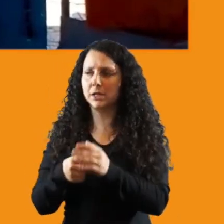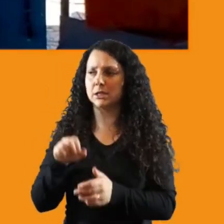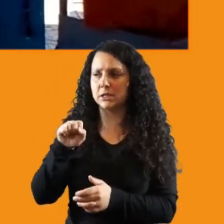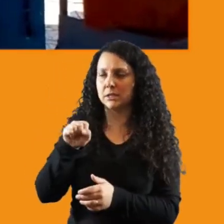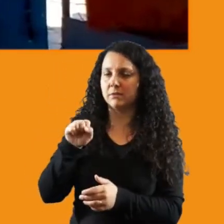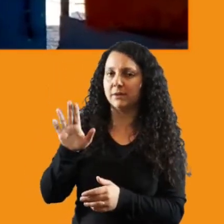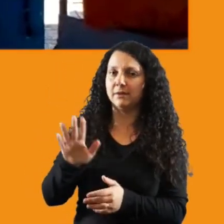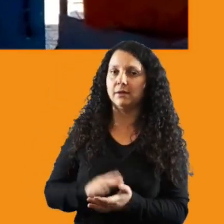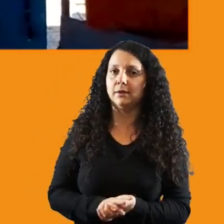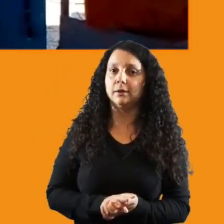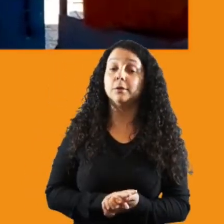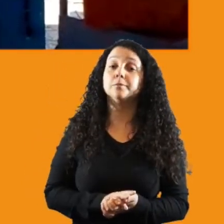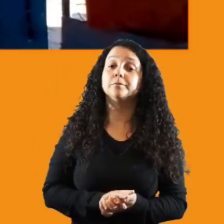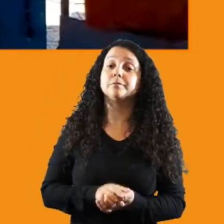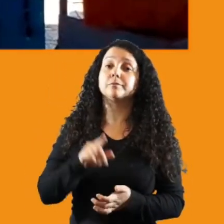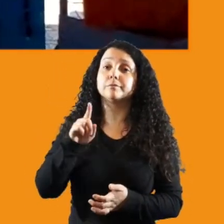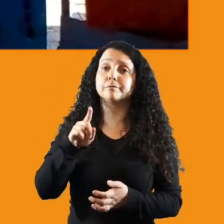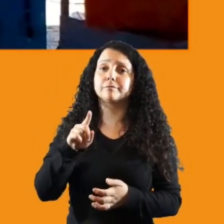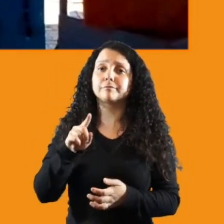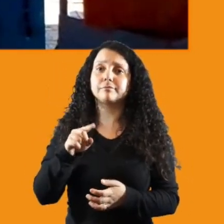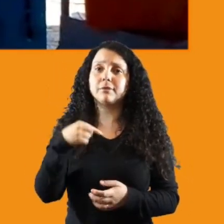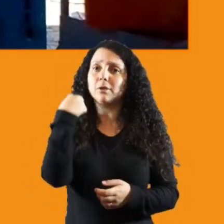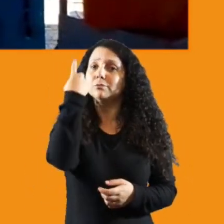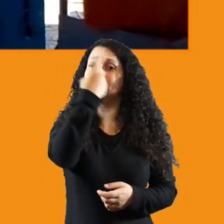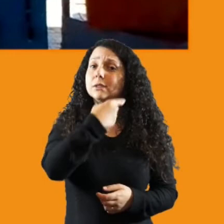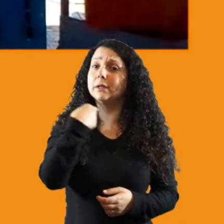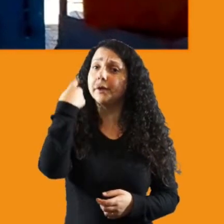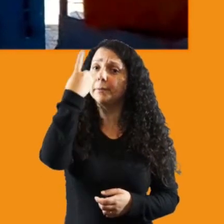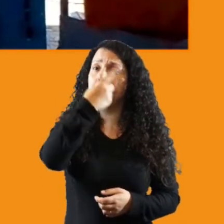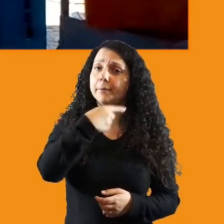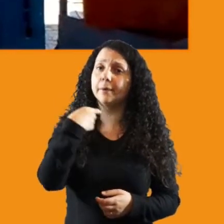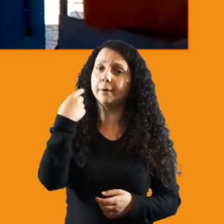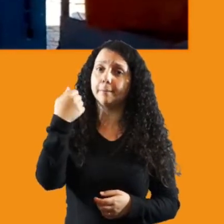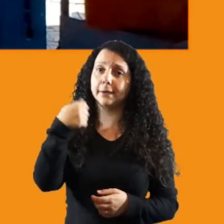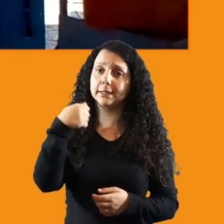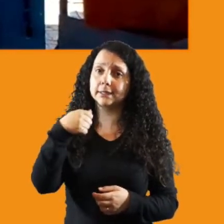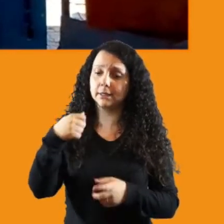captação solar para tudo isso começar a funcionar?